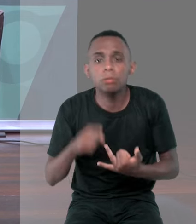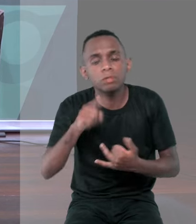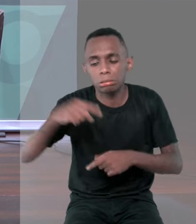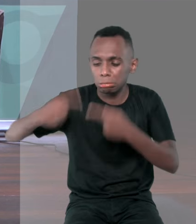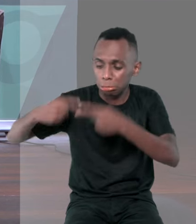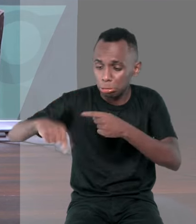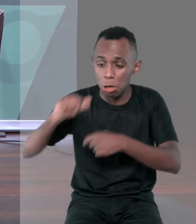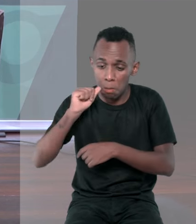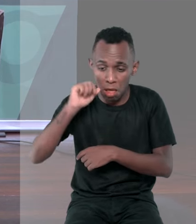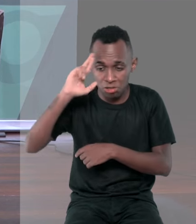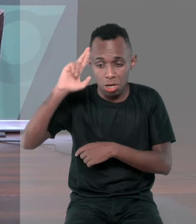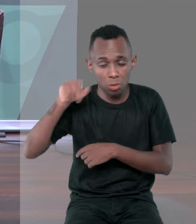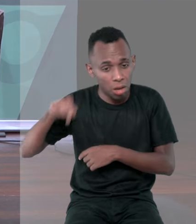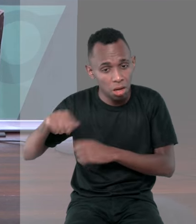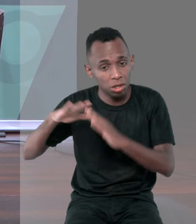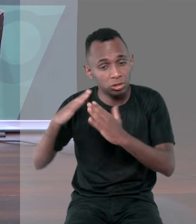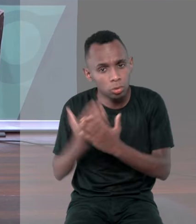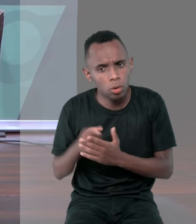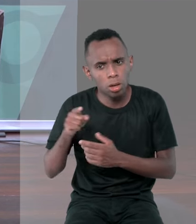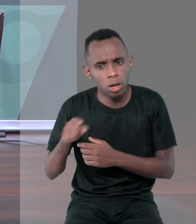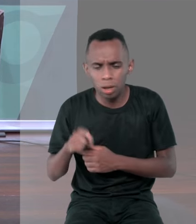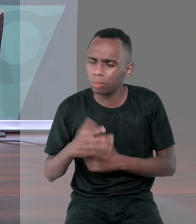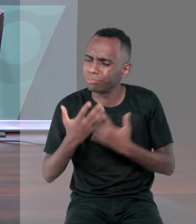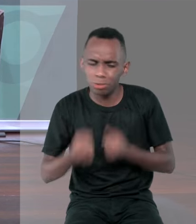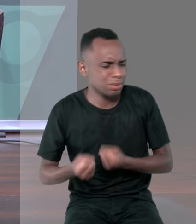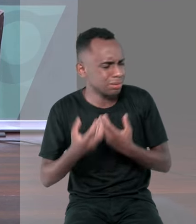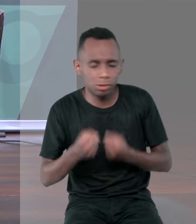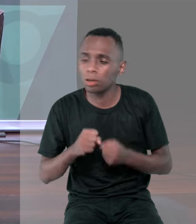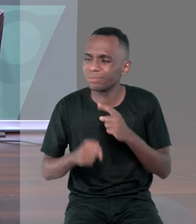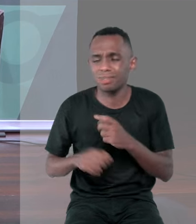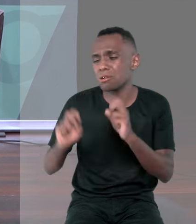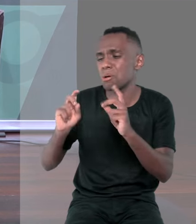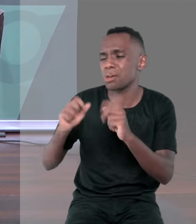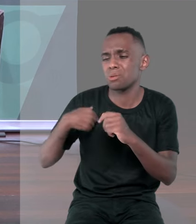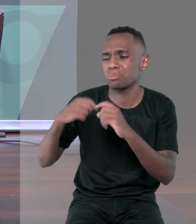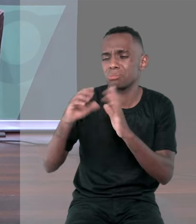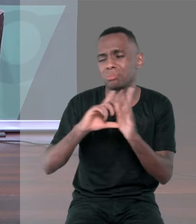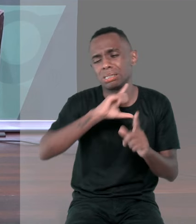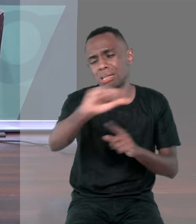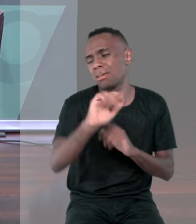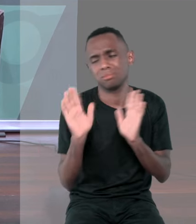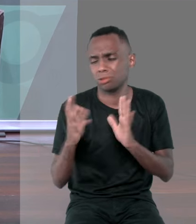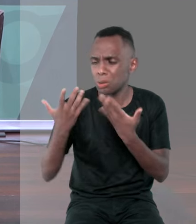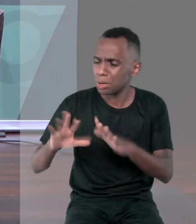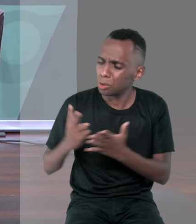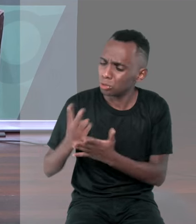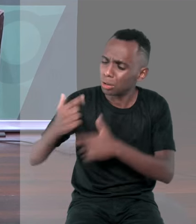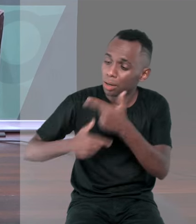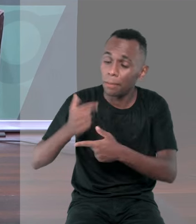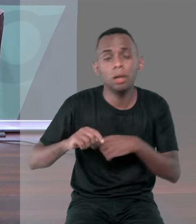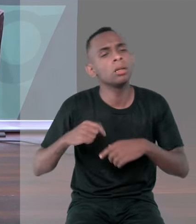essa discussão com a diretora, ela foi irredutível e aí você deixou a escola, né? E eu